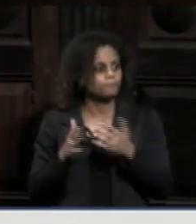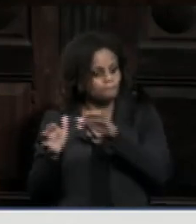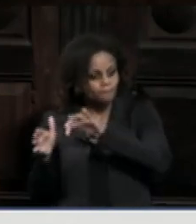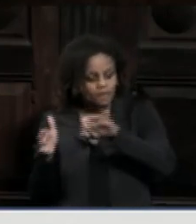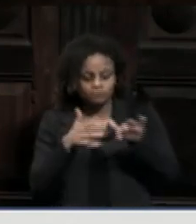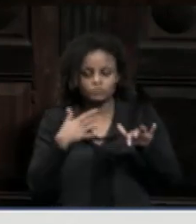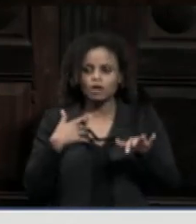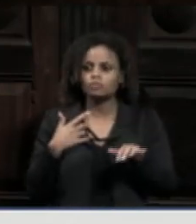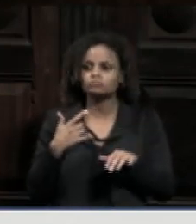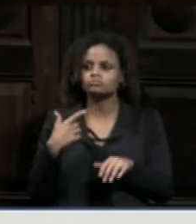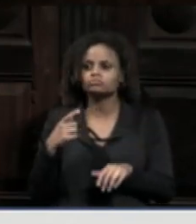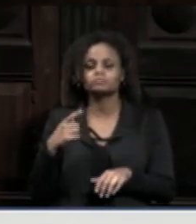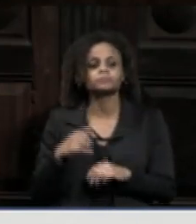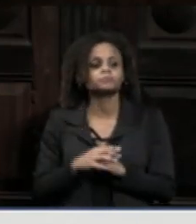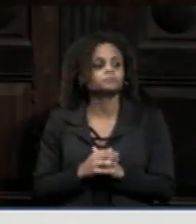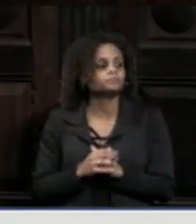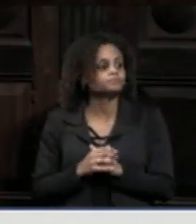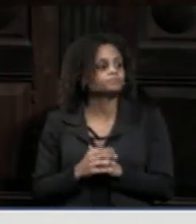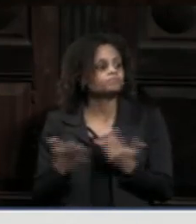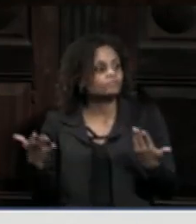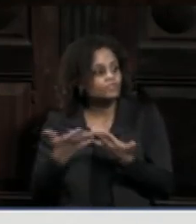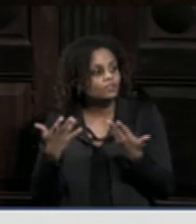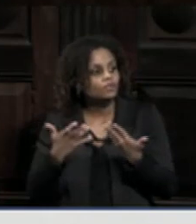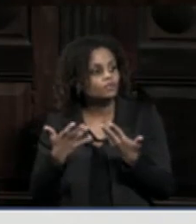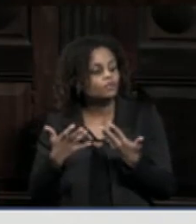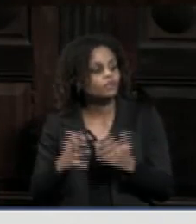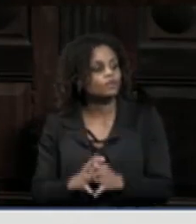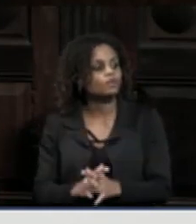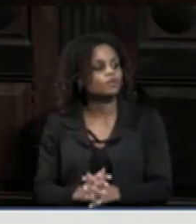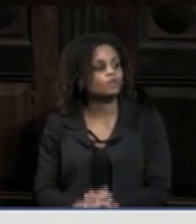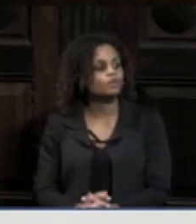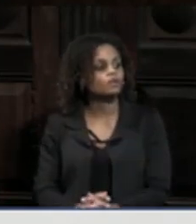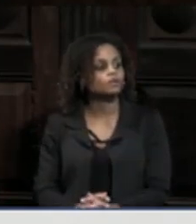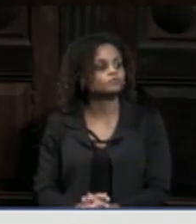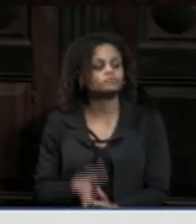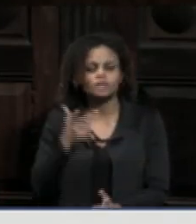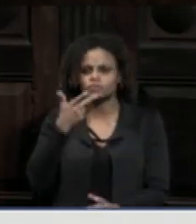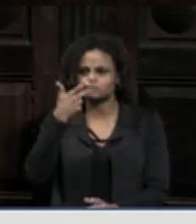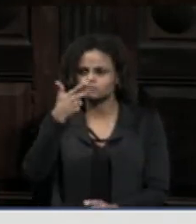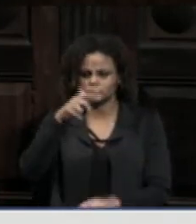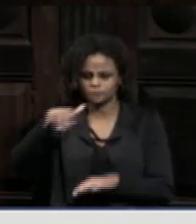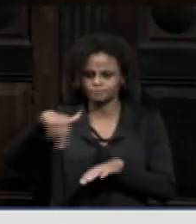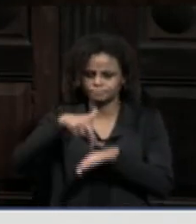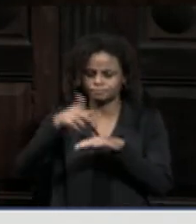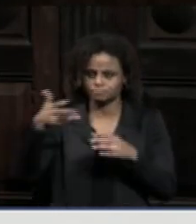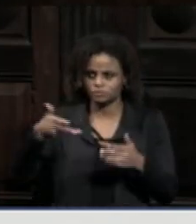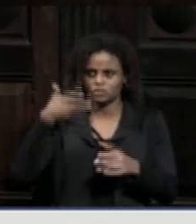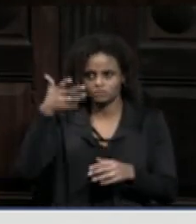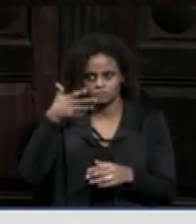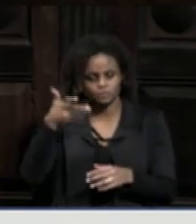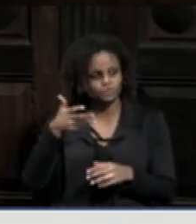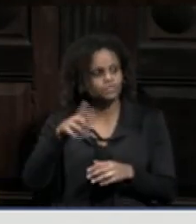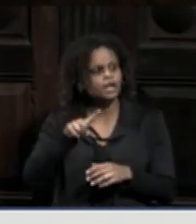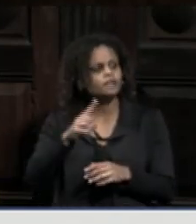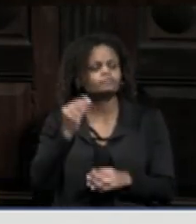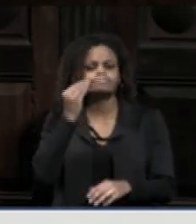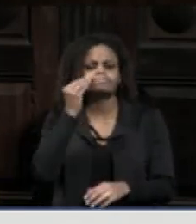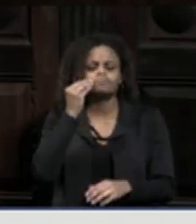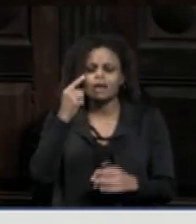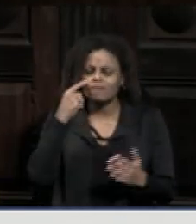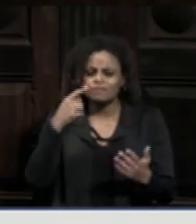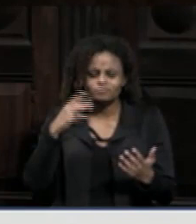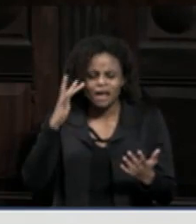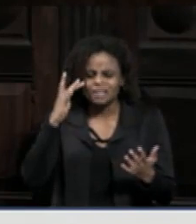no máximo, eu quero reverberar dessa tribuna algo que me parece muito grave,